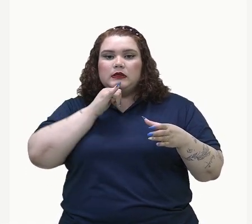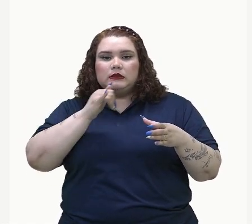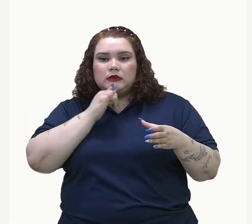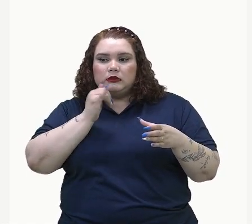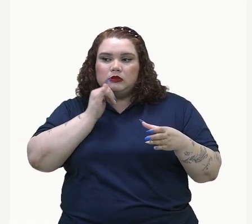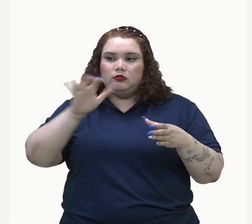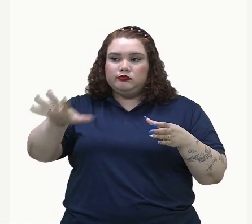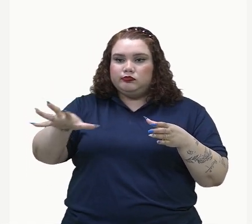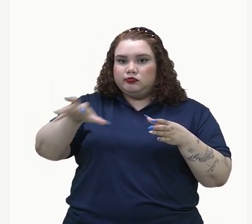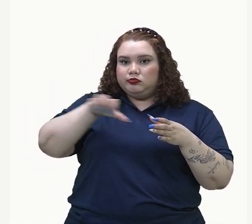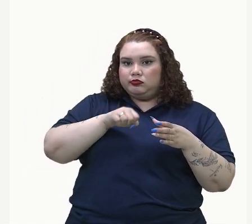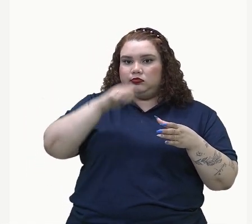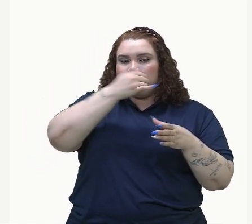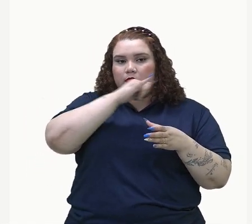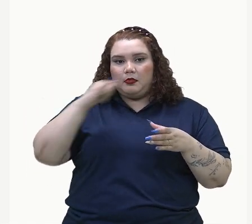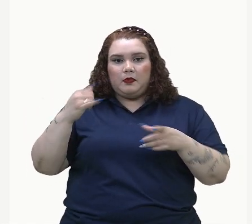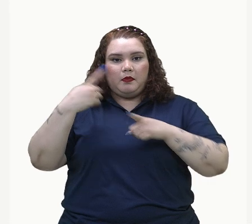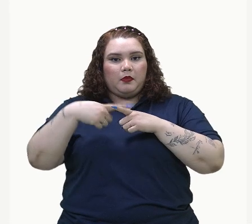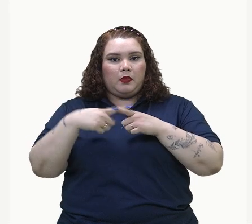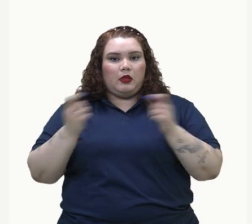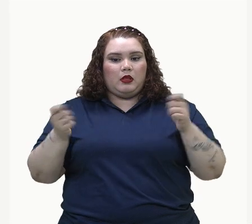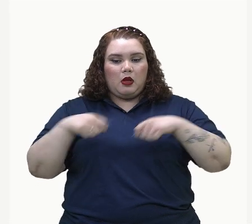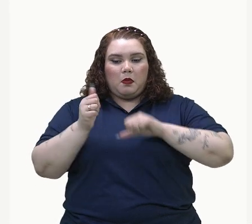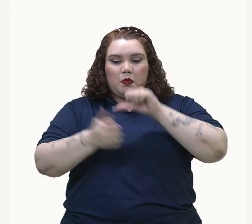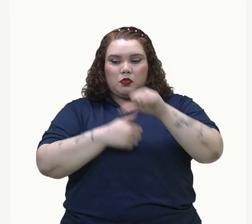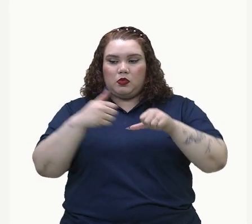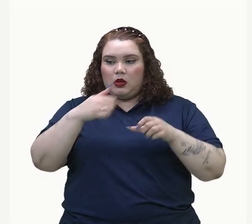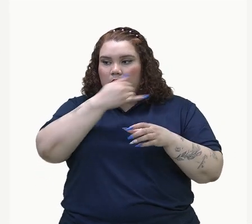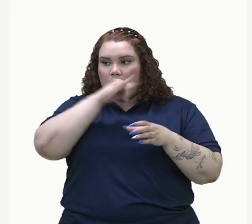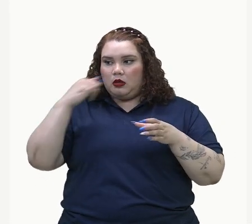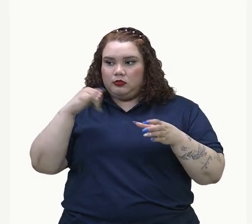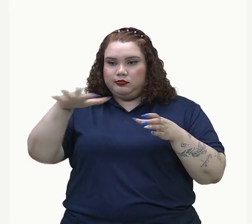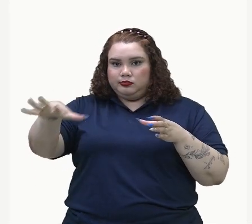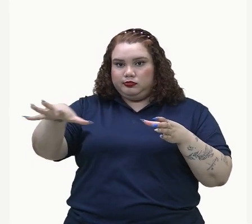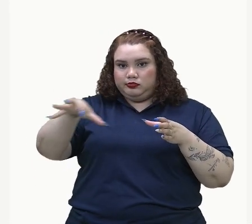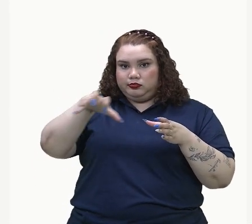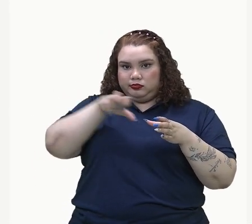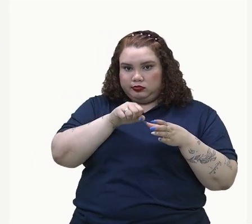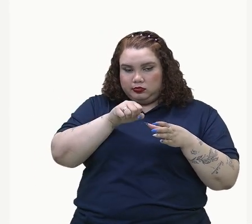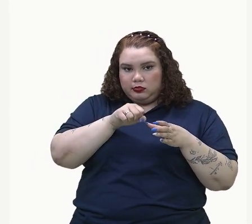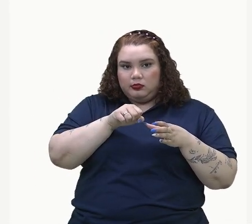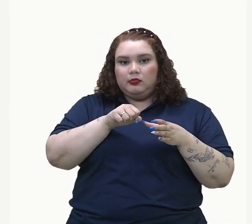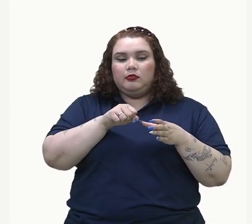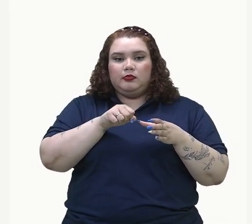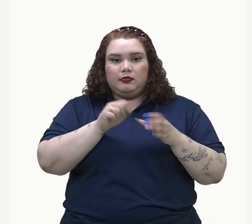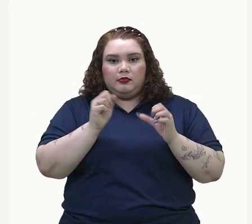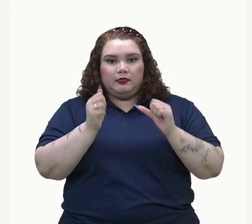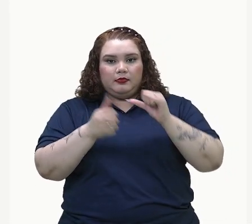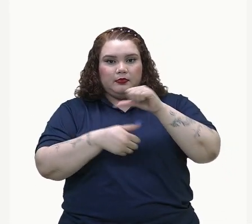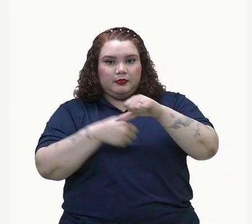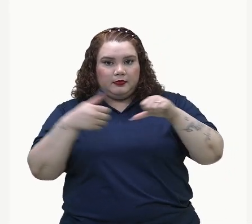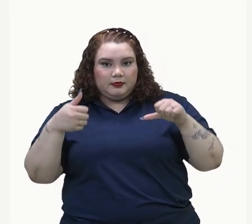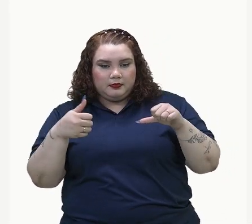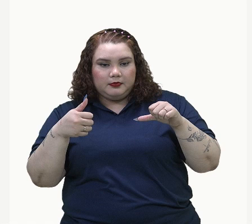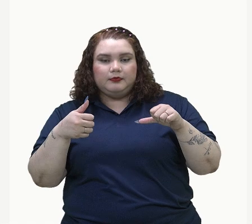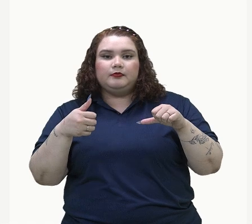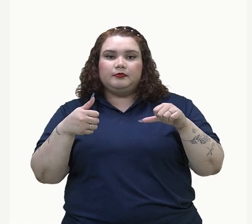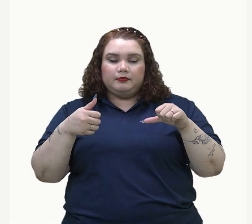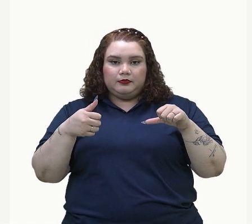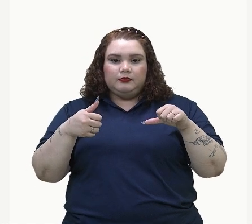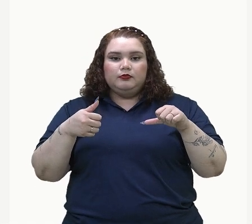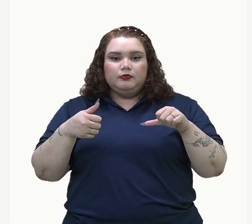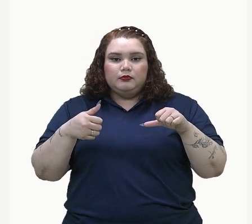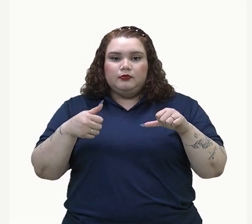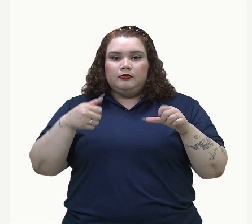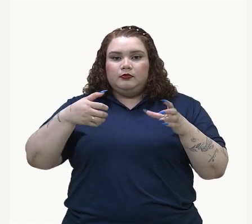elétrico, já que ela é capaz de converter a energia elétrica, olha só, energia elétrica, que